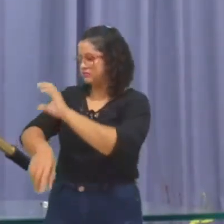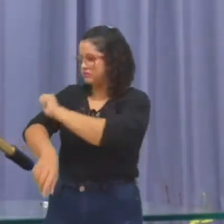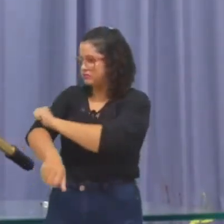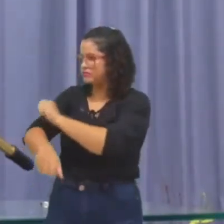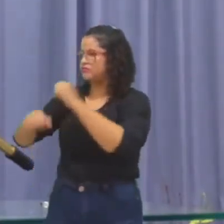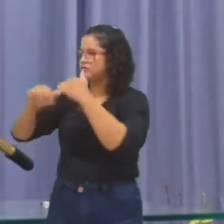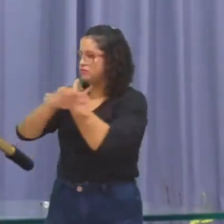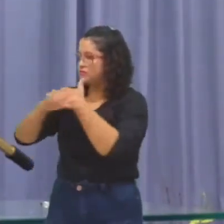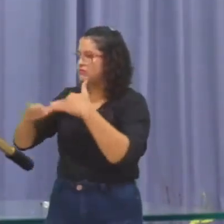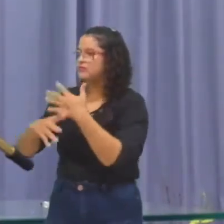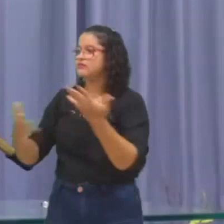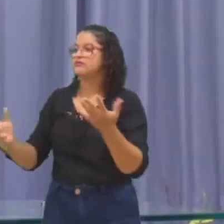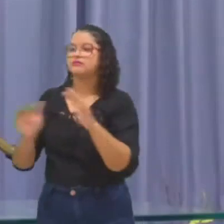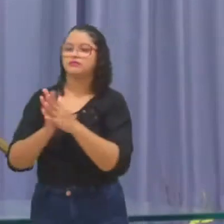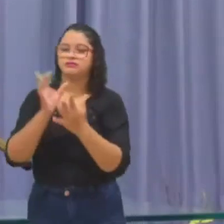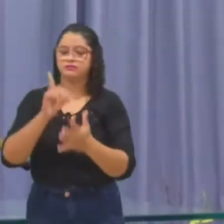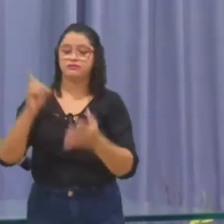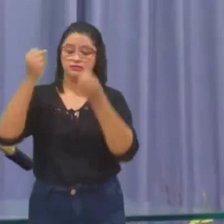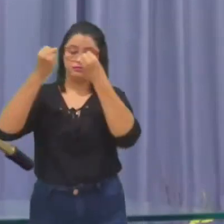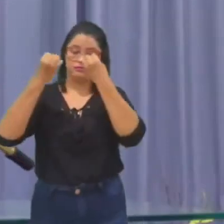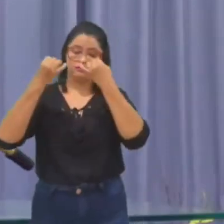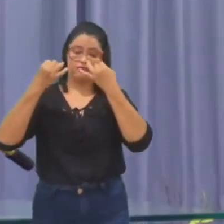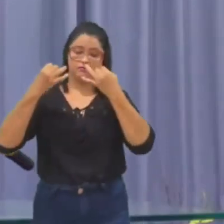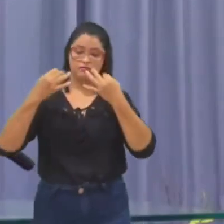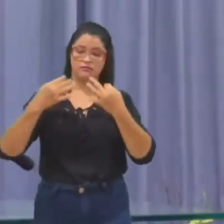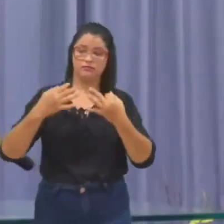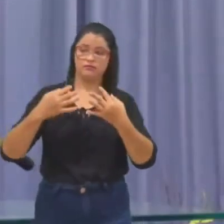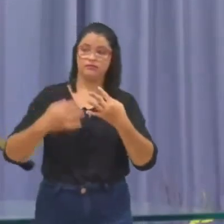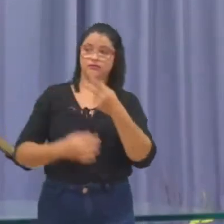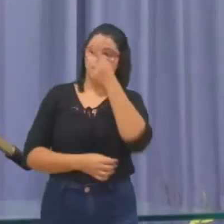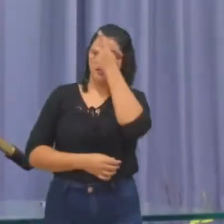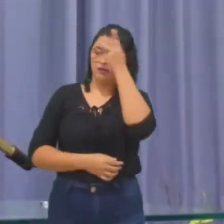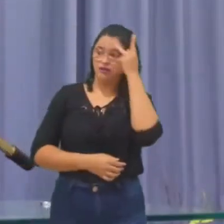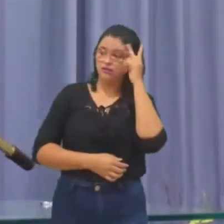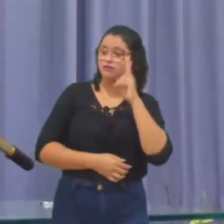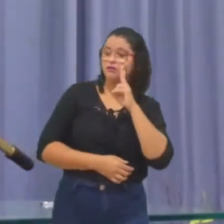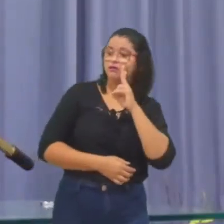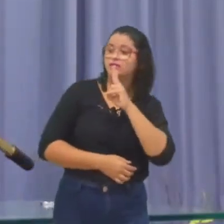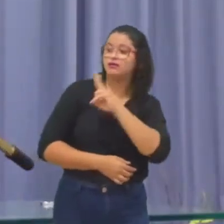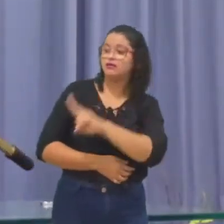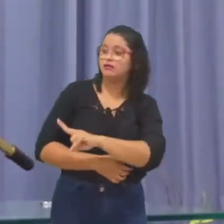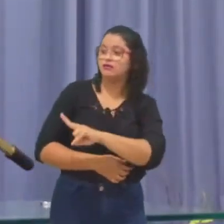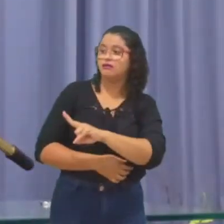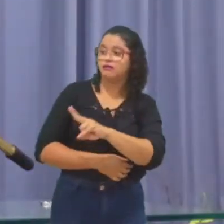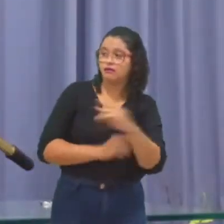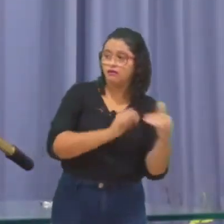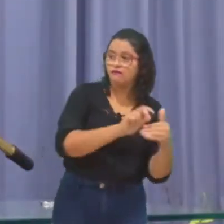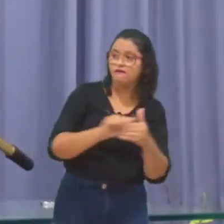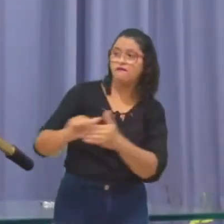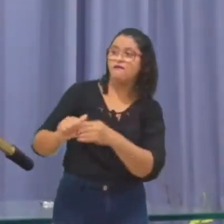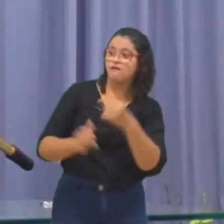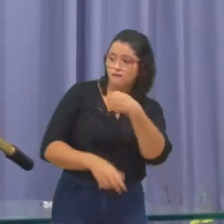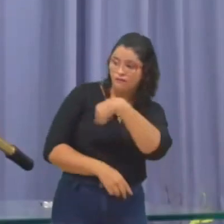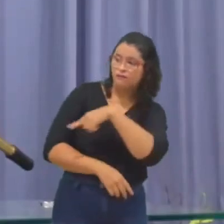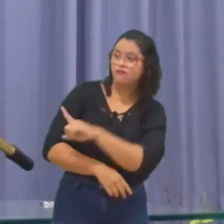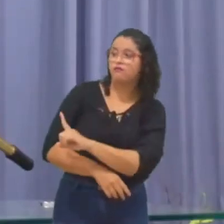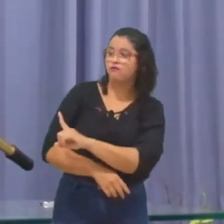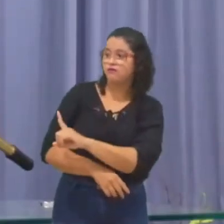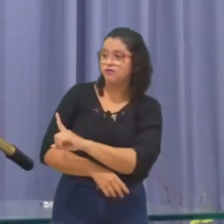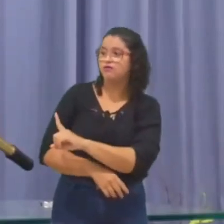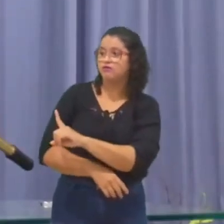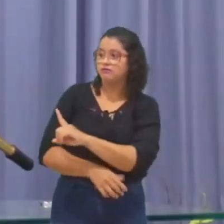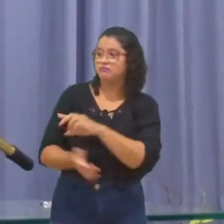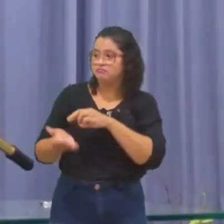Bíblia Sagrada diz que os espias foram, né? E eles cumpriram a missão conforme os